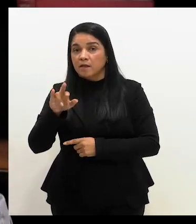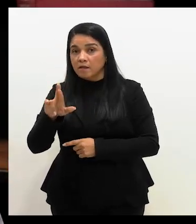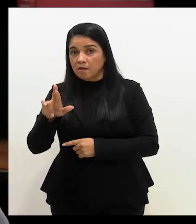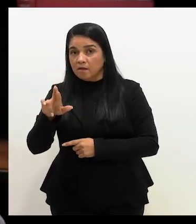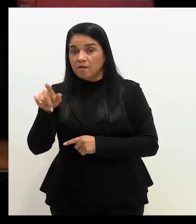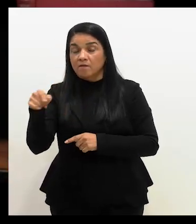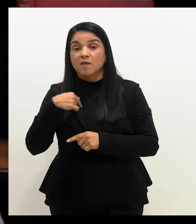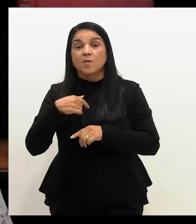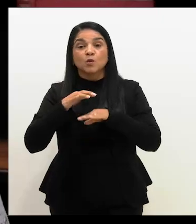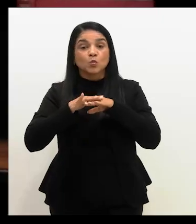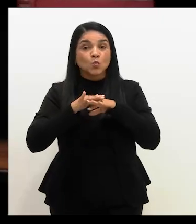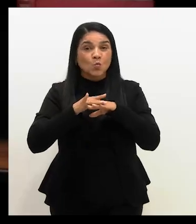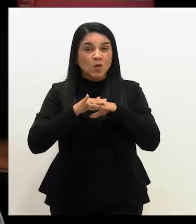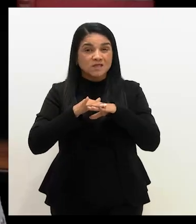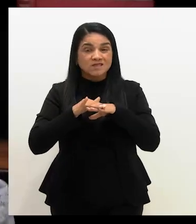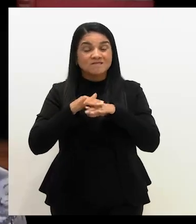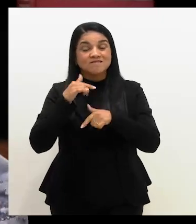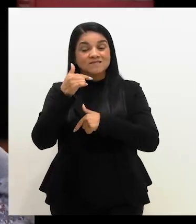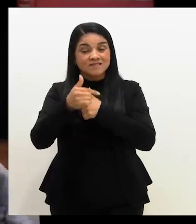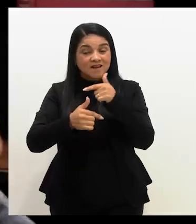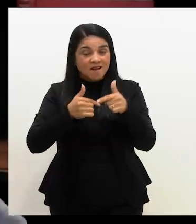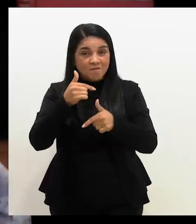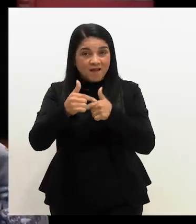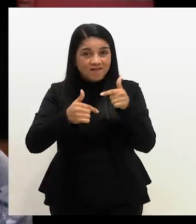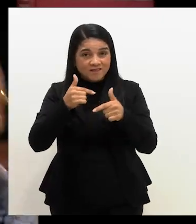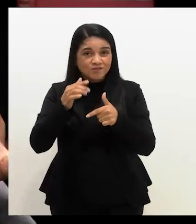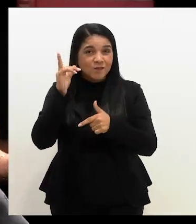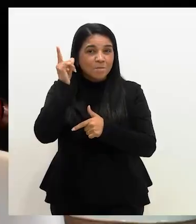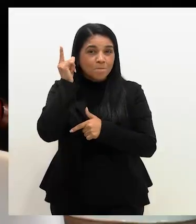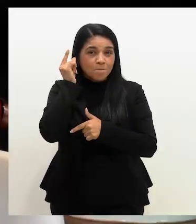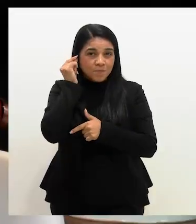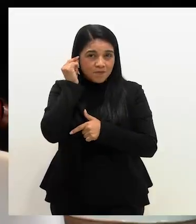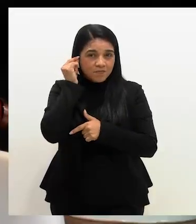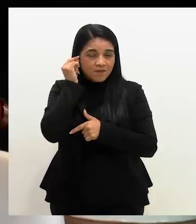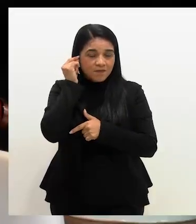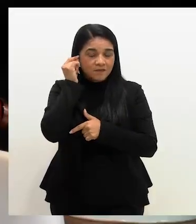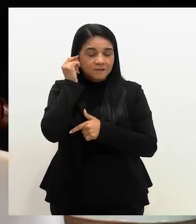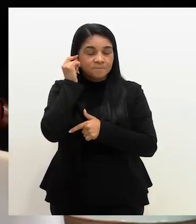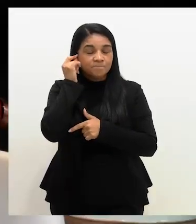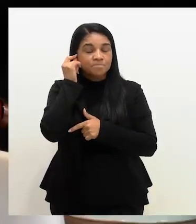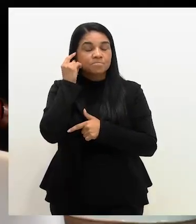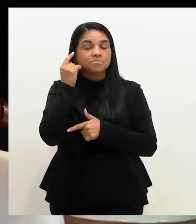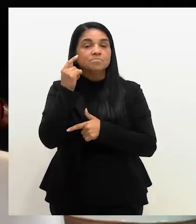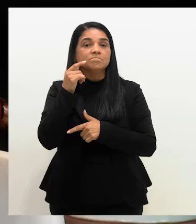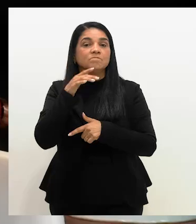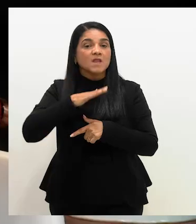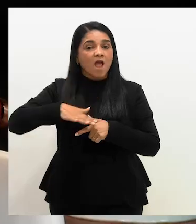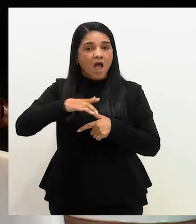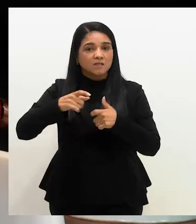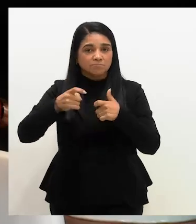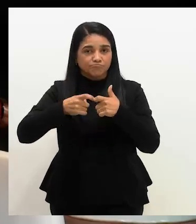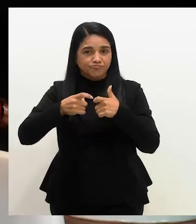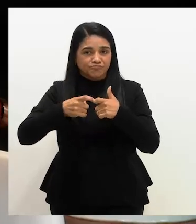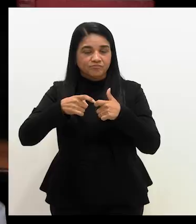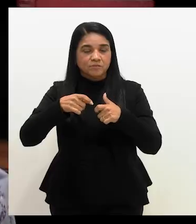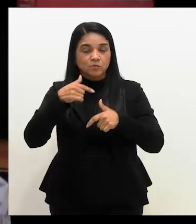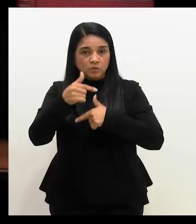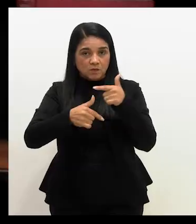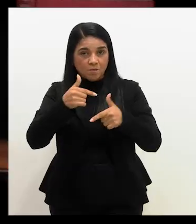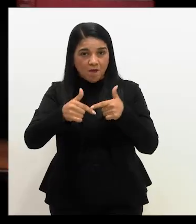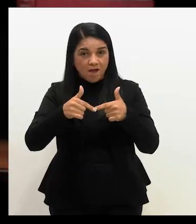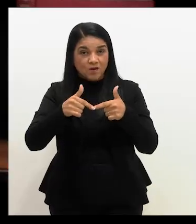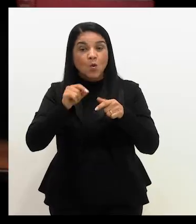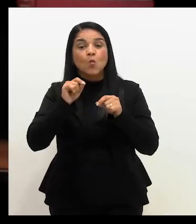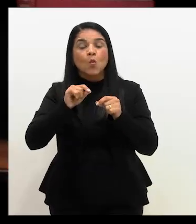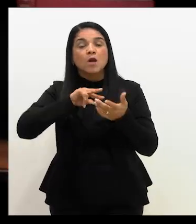PAIR. Essa perda auditiva, ela é uma doença trabalhista, é uma doença dessa parte de medicina do trabalho e que tem a